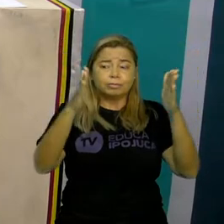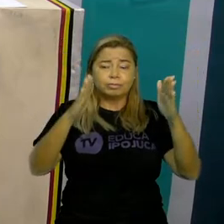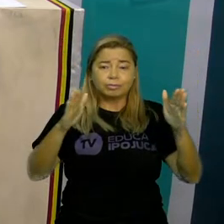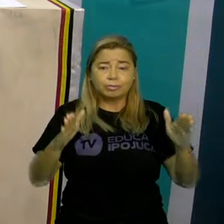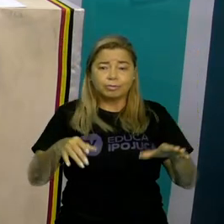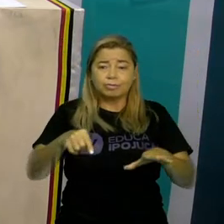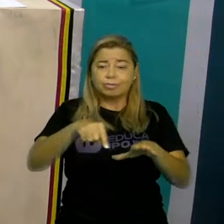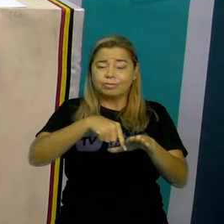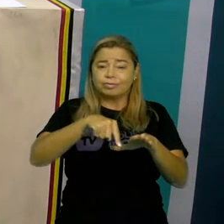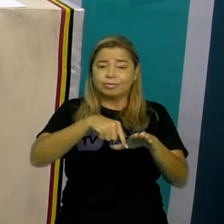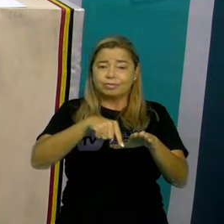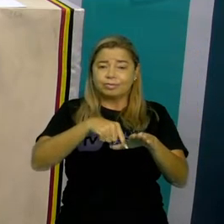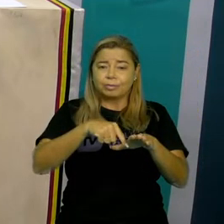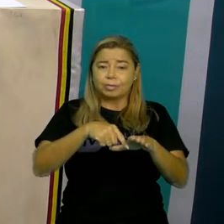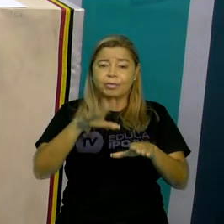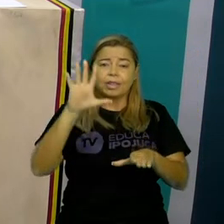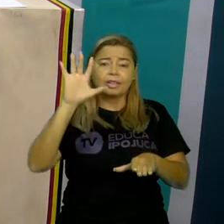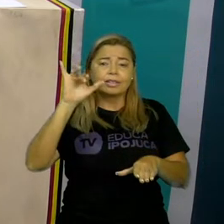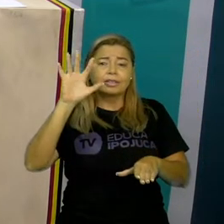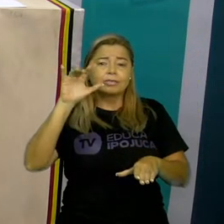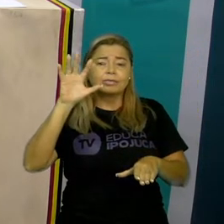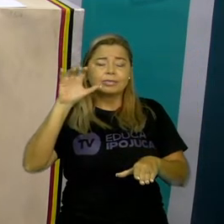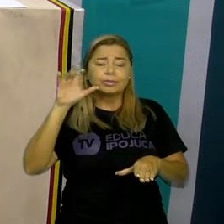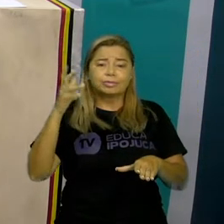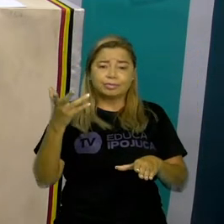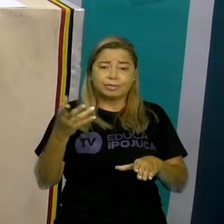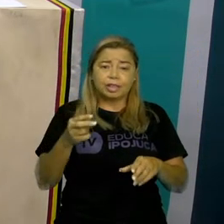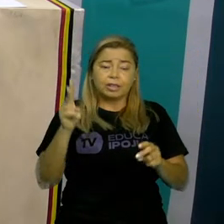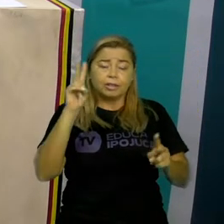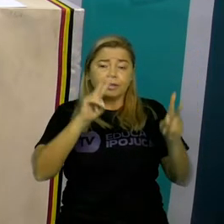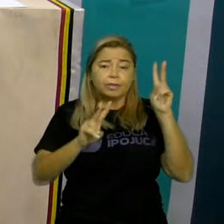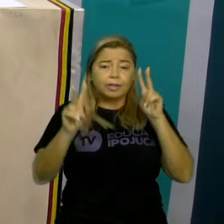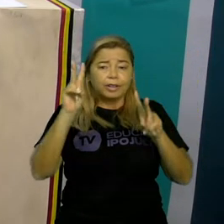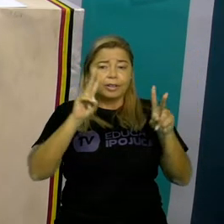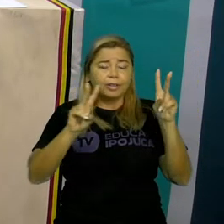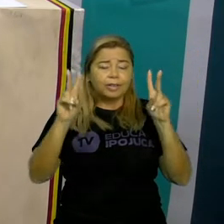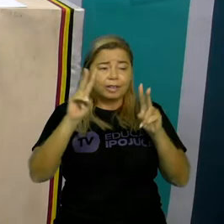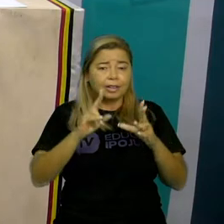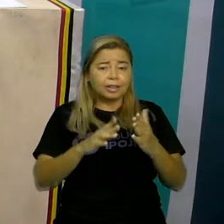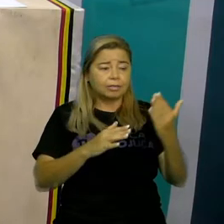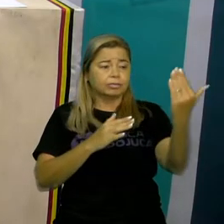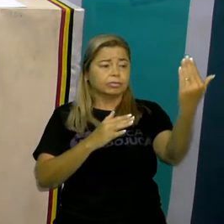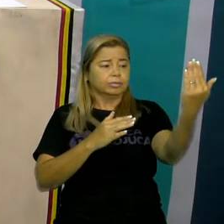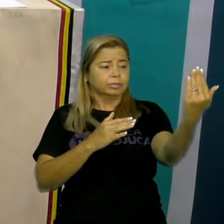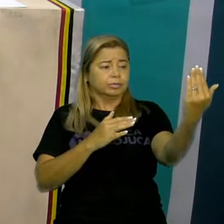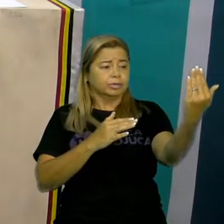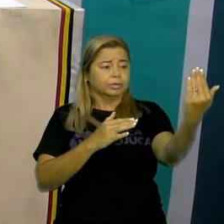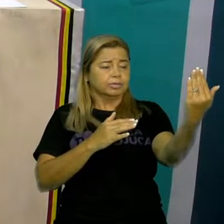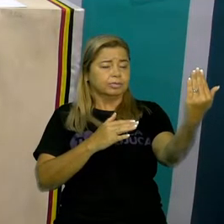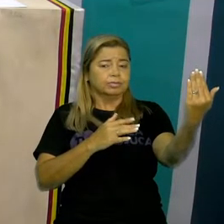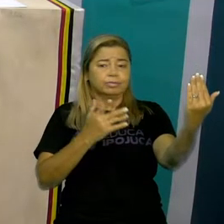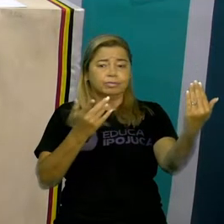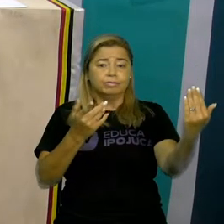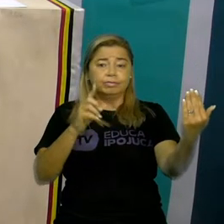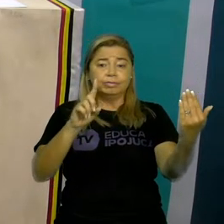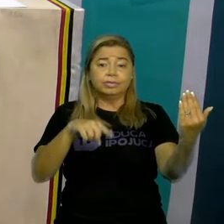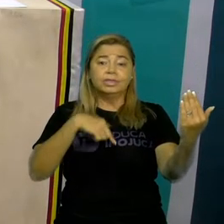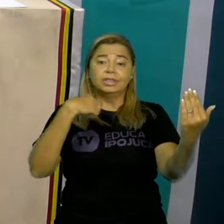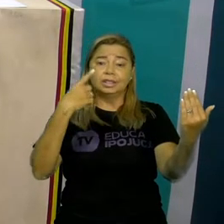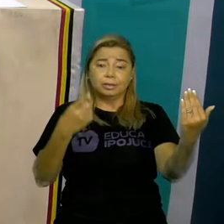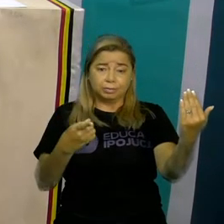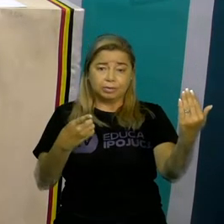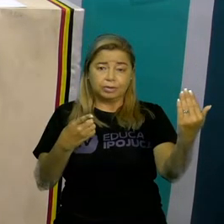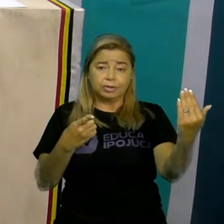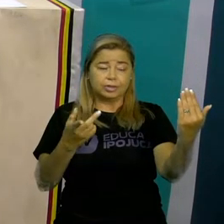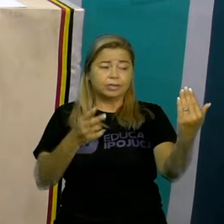os pezinhos, as mãozinhas. Vão se olhar bem na frente do espelho e vai